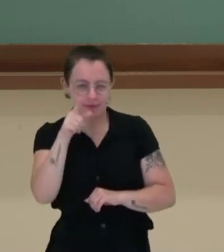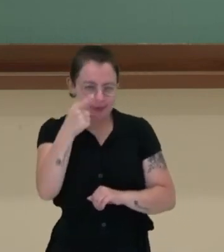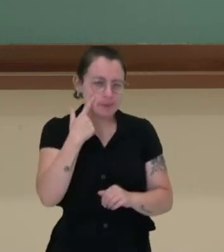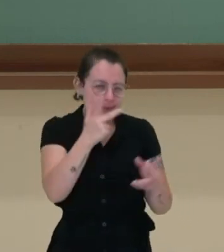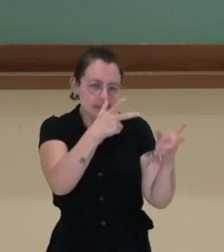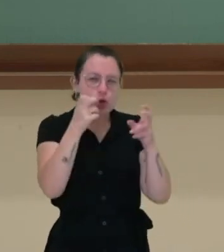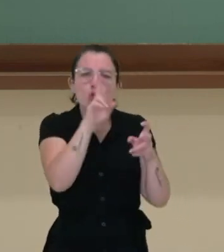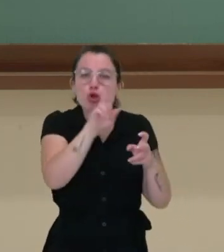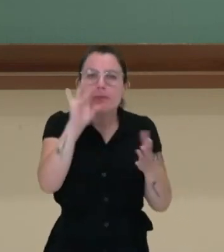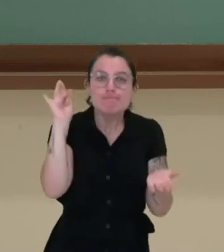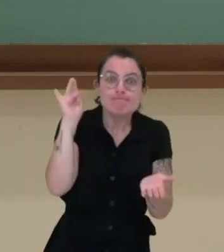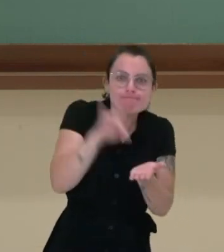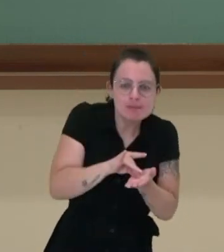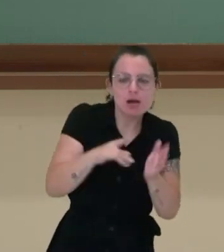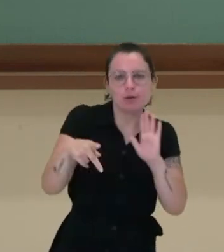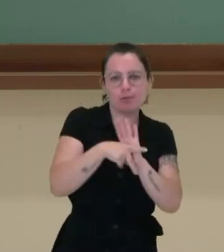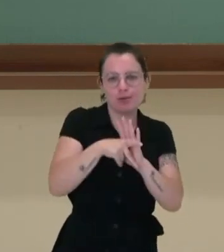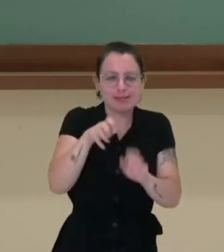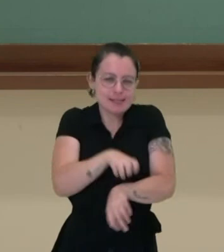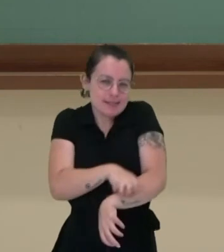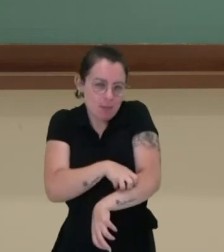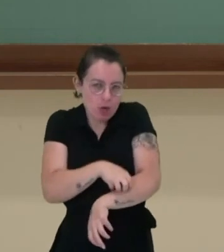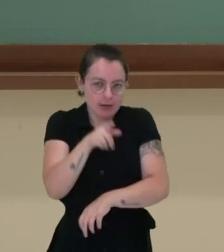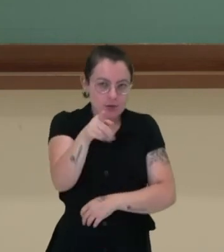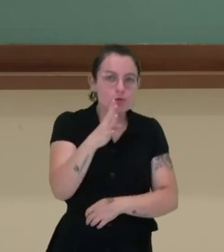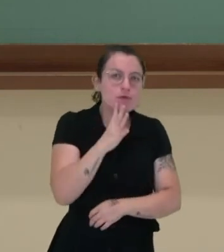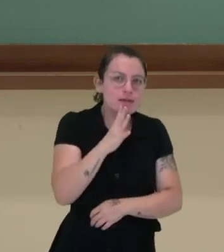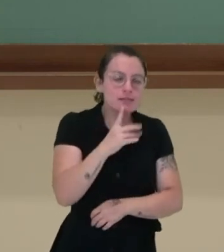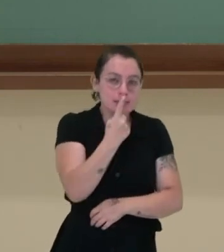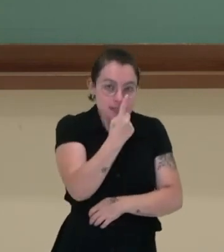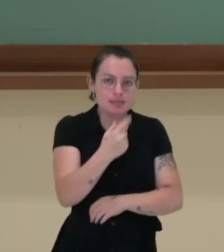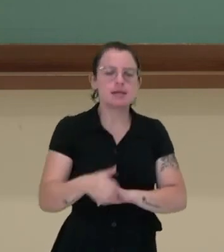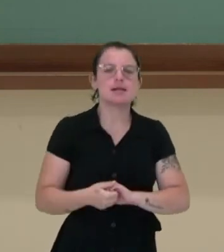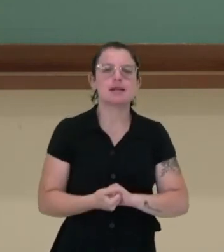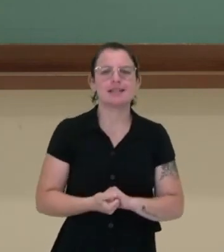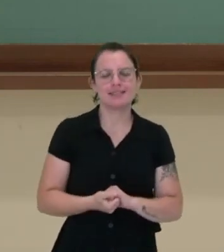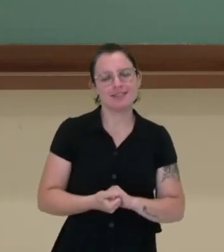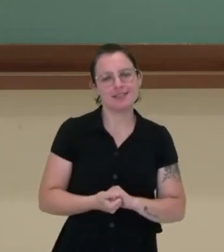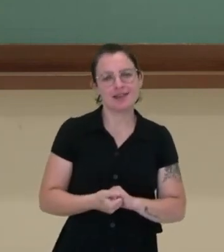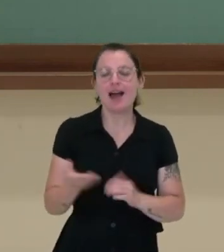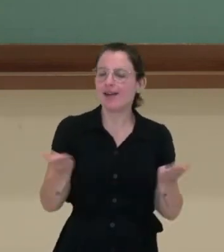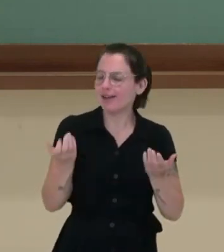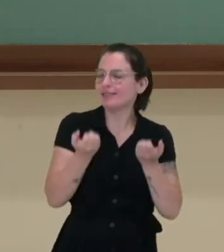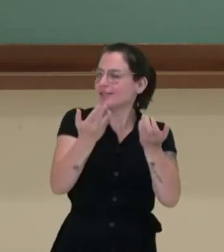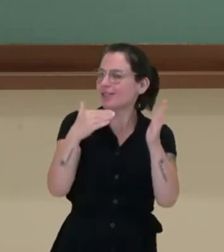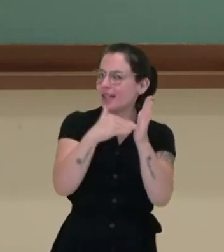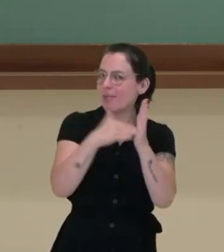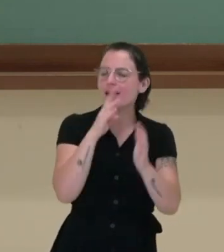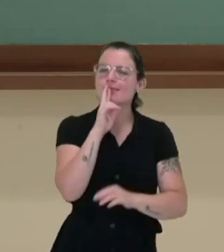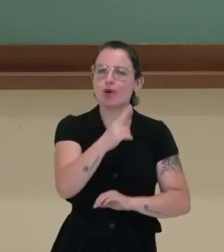no slide? Vamos lá. Vamos ver se você prestou atenção na aula. Um tempinho para vocês responderem.